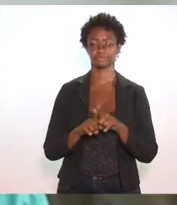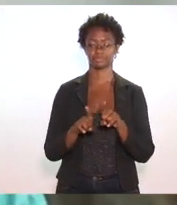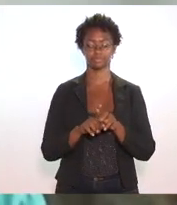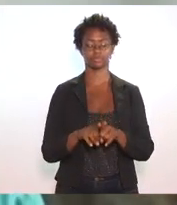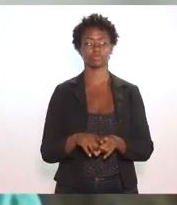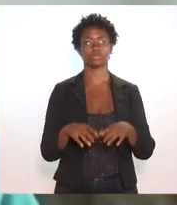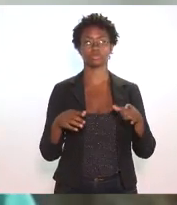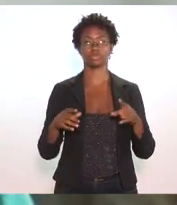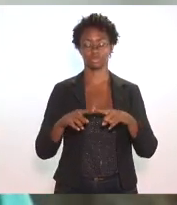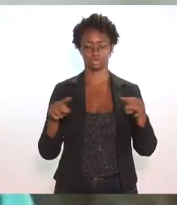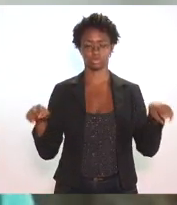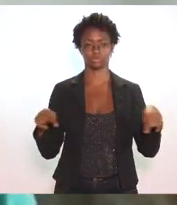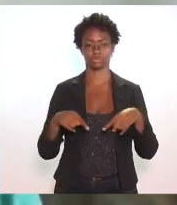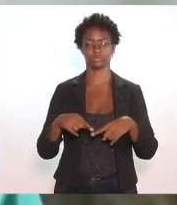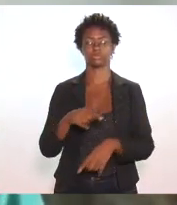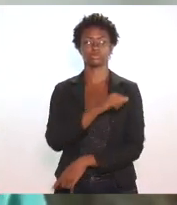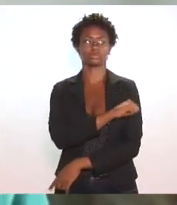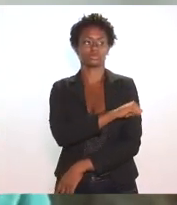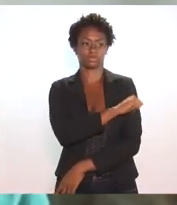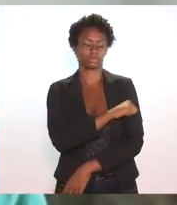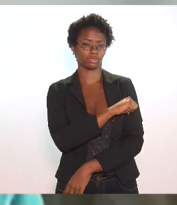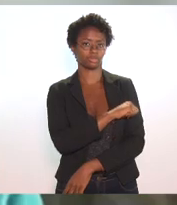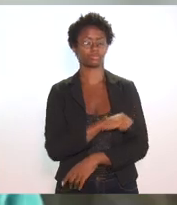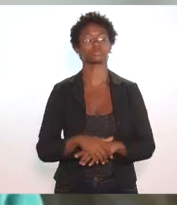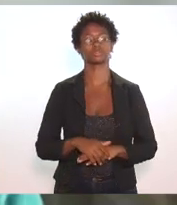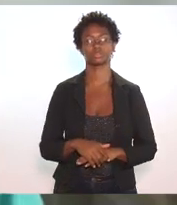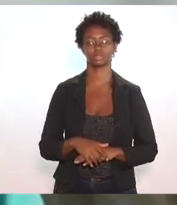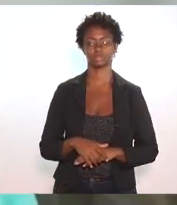né, os leitos de enfermarias, estavam